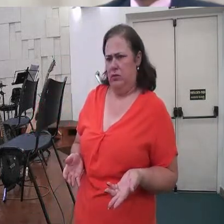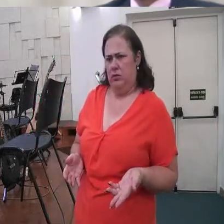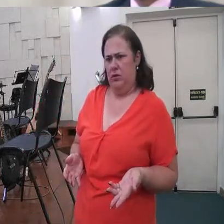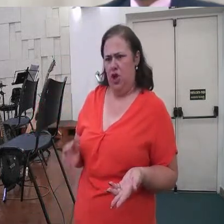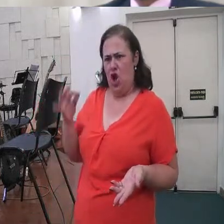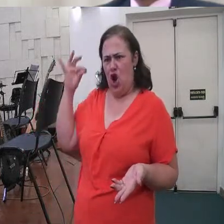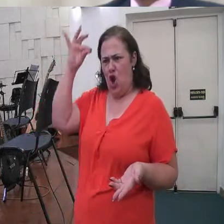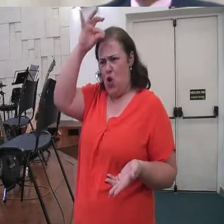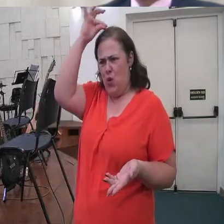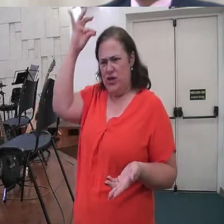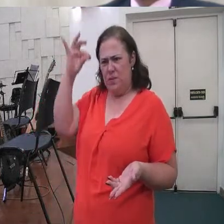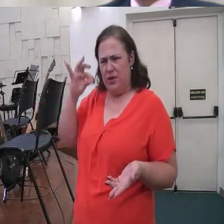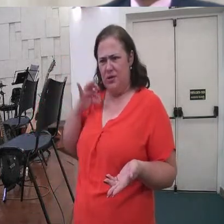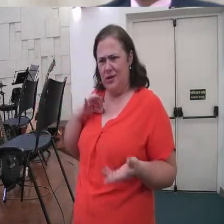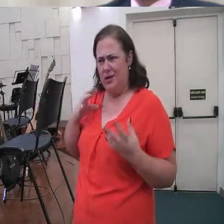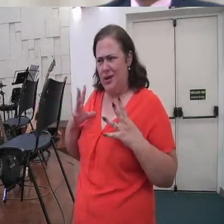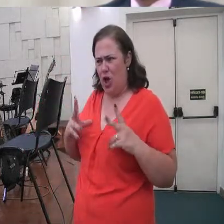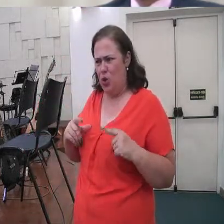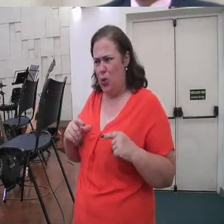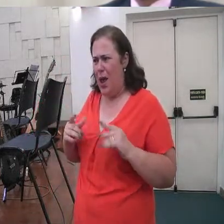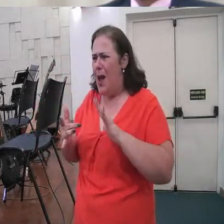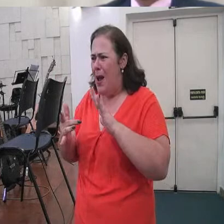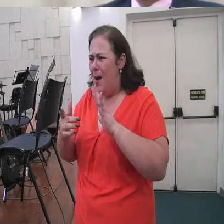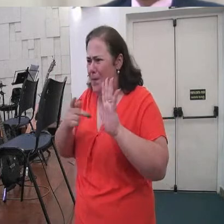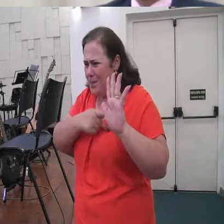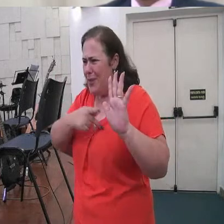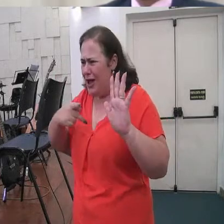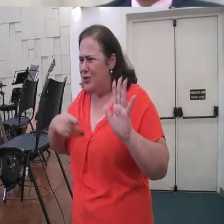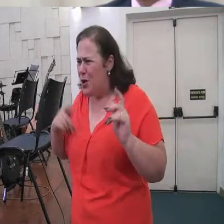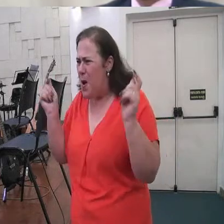É a fé pragmática.